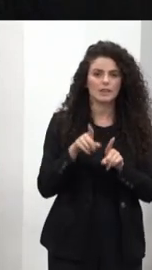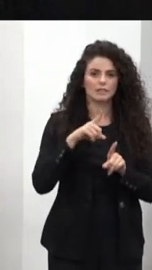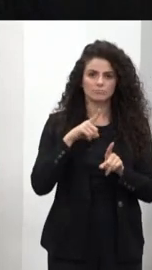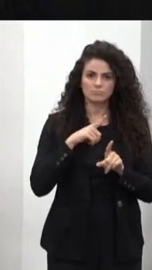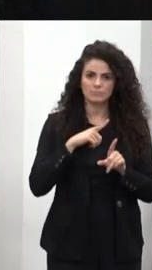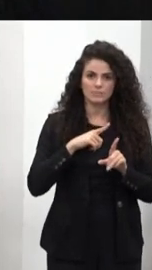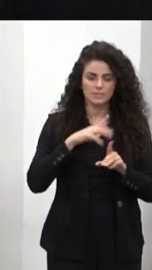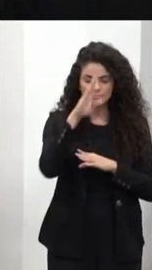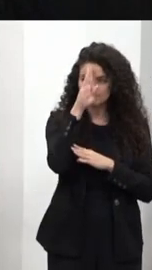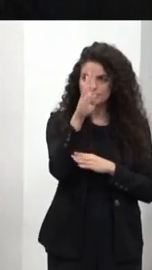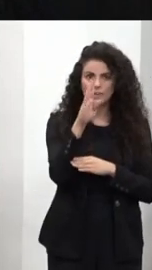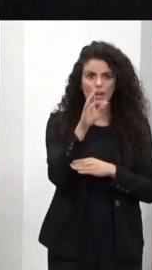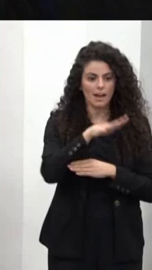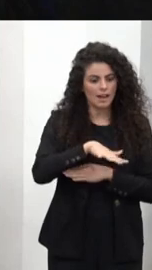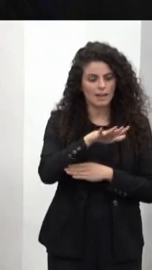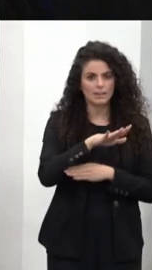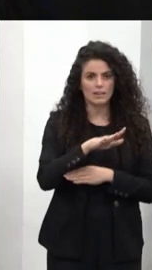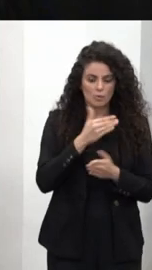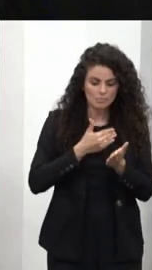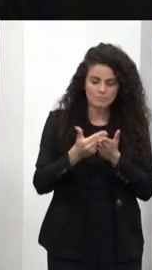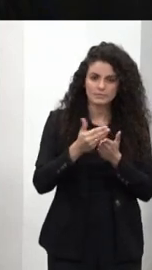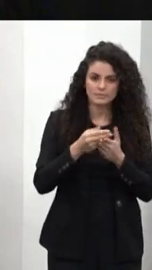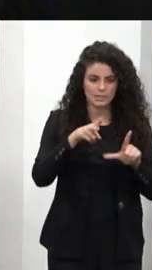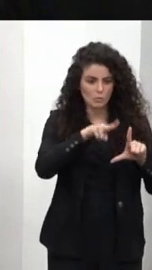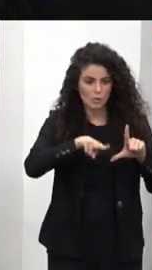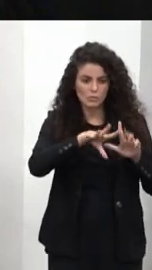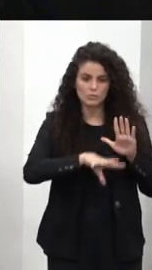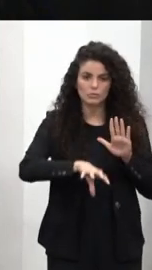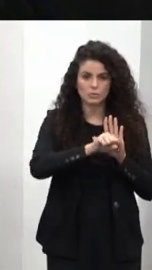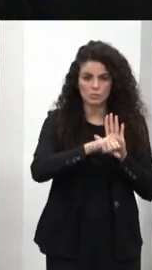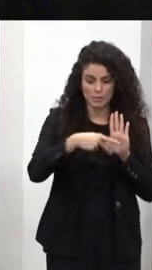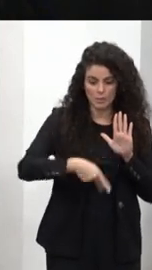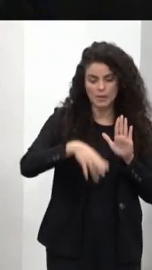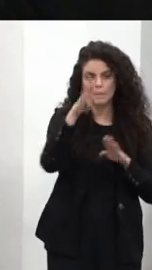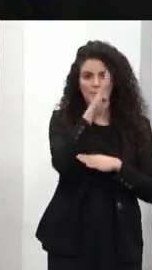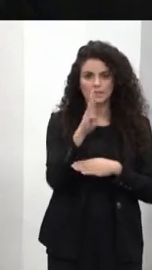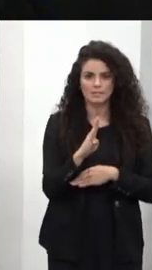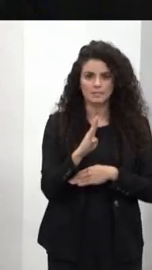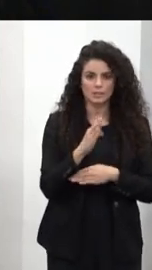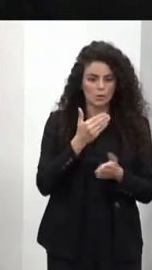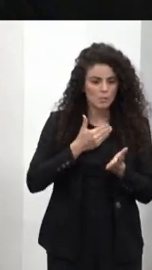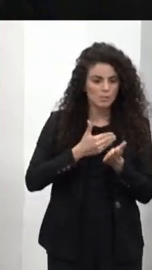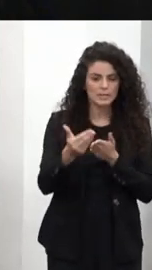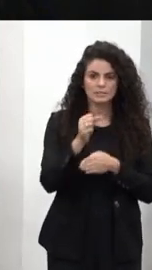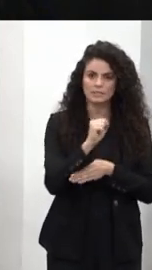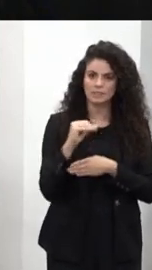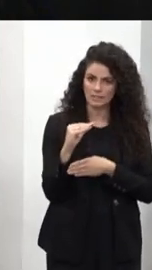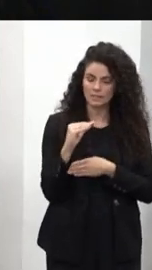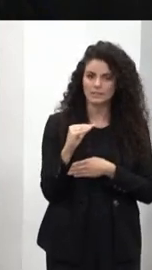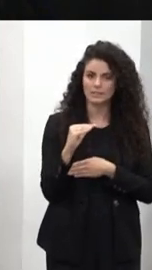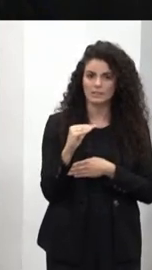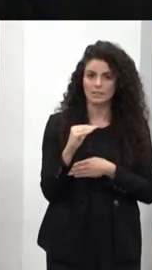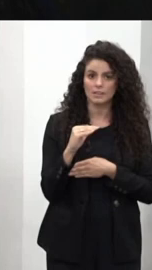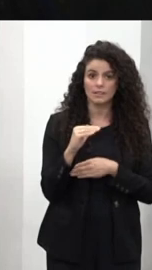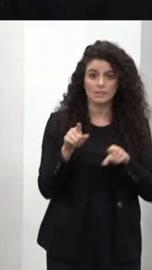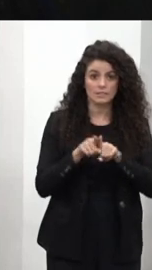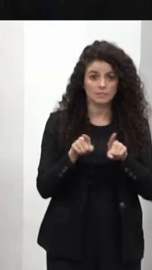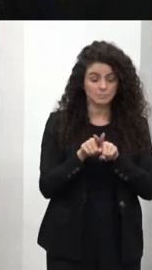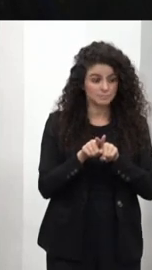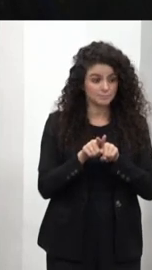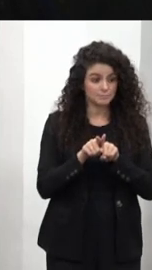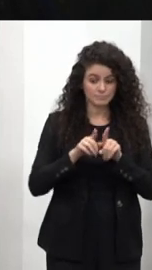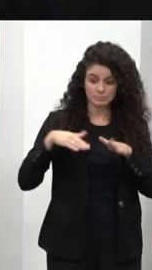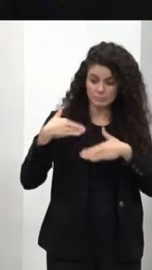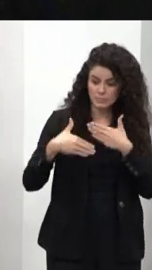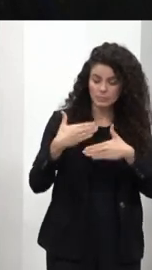audiovisual do Brasil temos várias iniciativas pioneiras que balizaram iniciativas federais ao longo de mais de